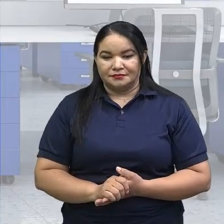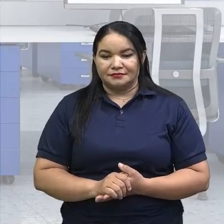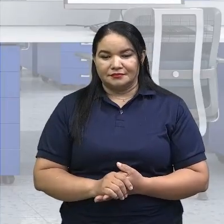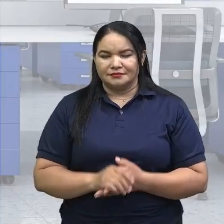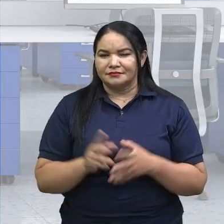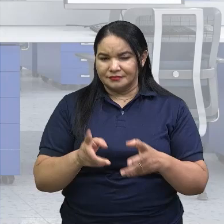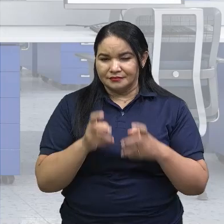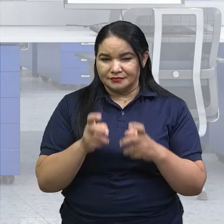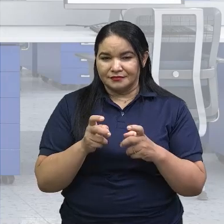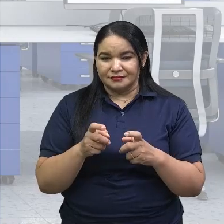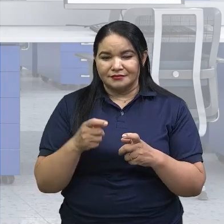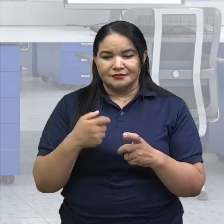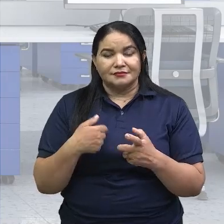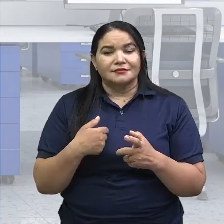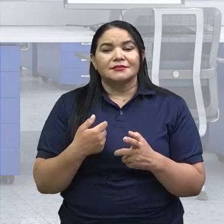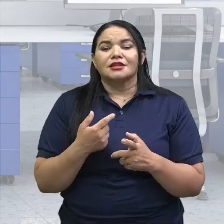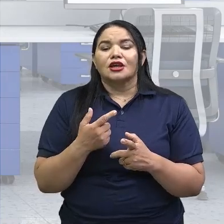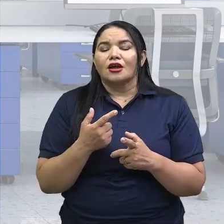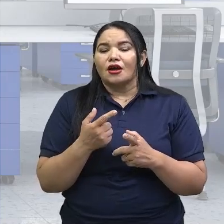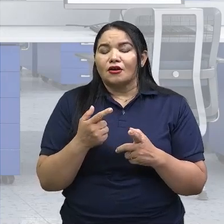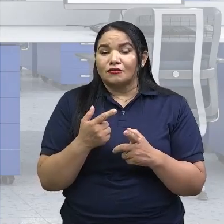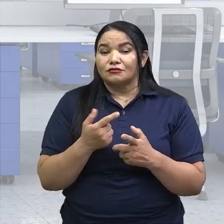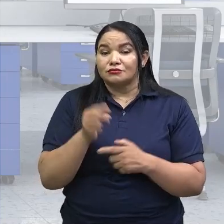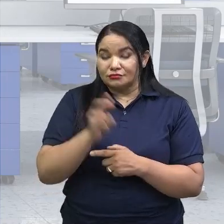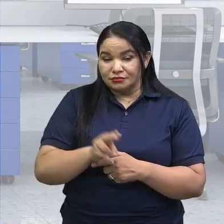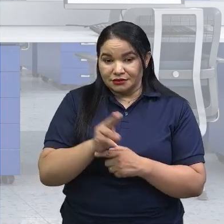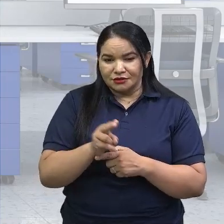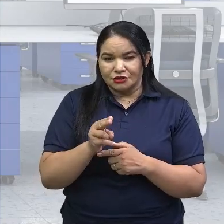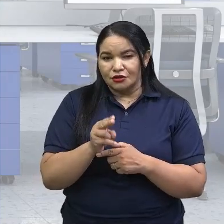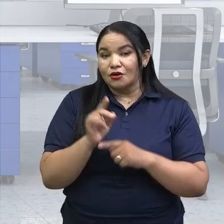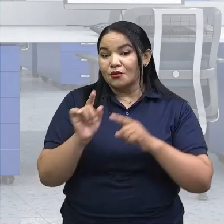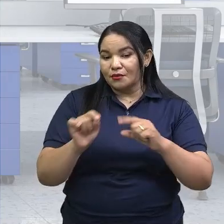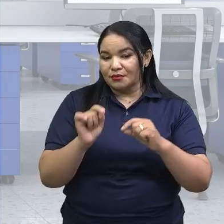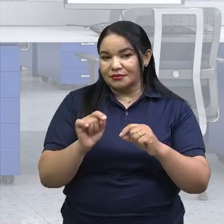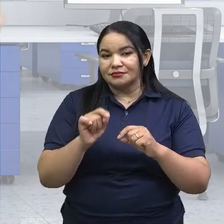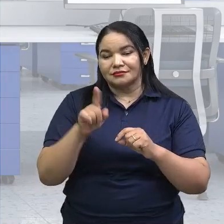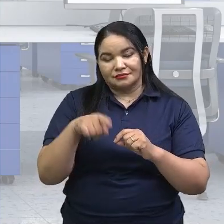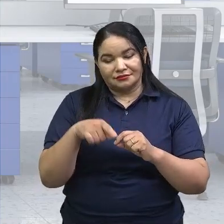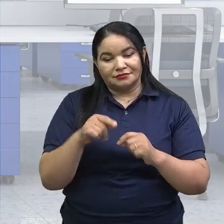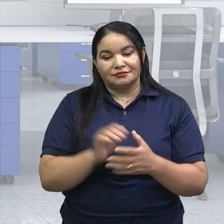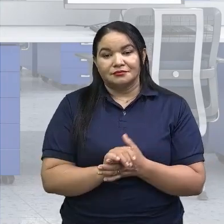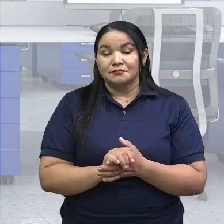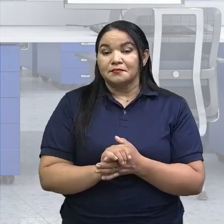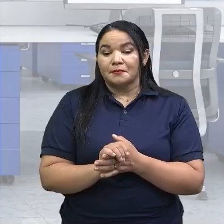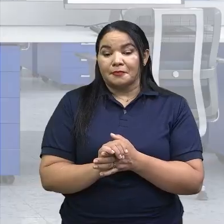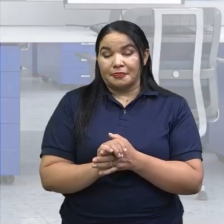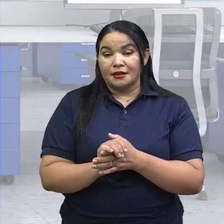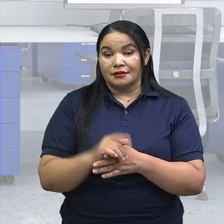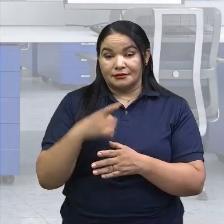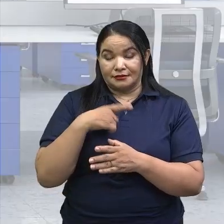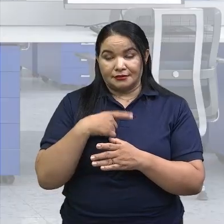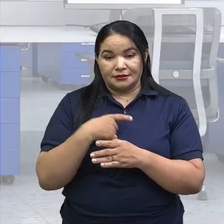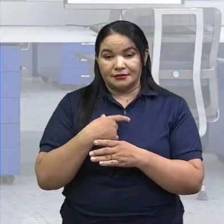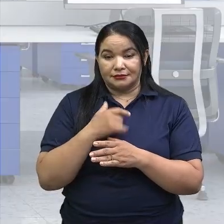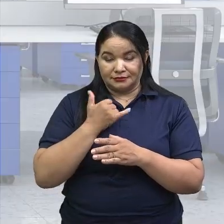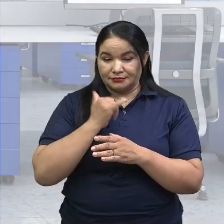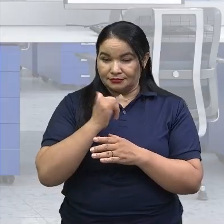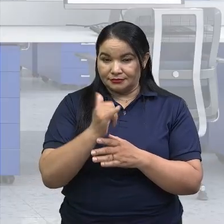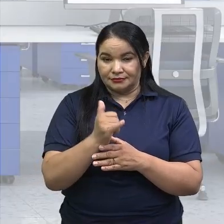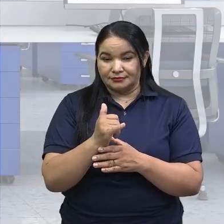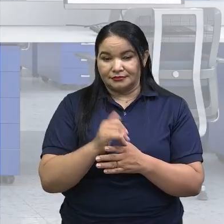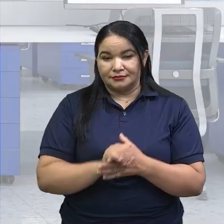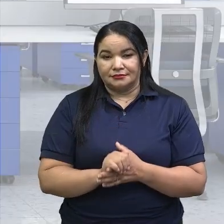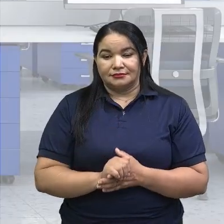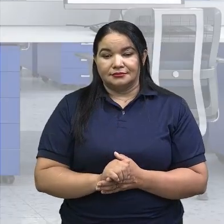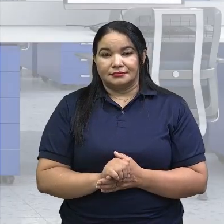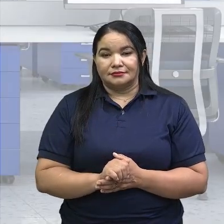vejam como eu estou com os raios, ou seja, é a eletricidade. Você observa aqui, ó, quando eu